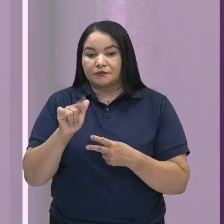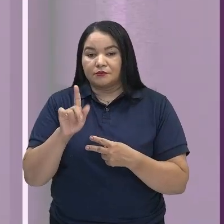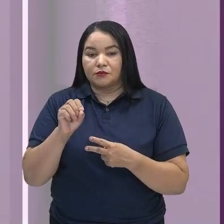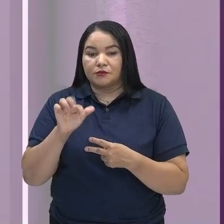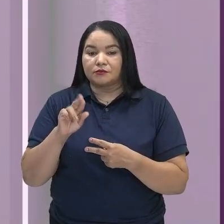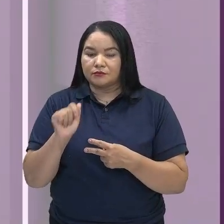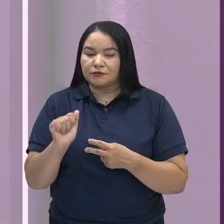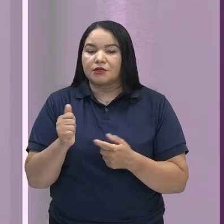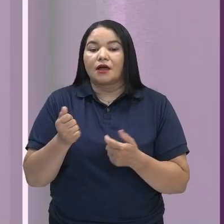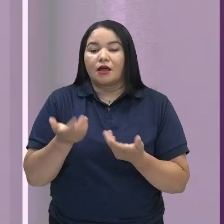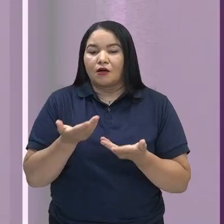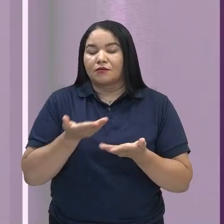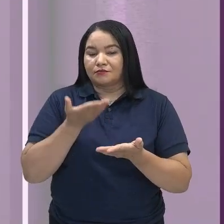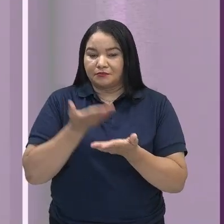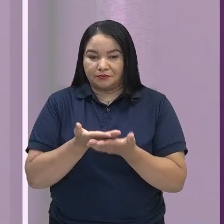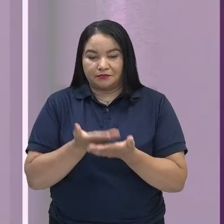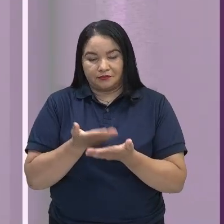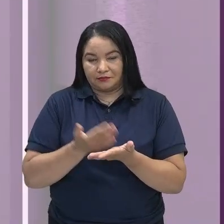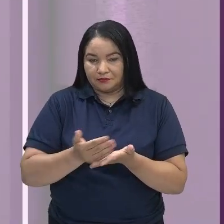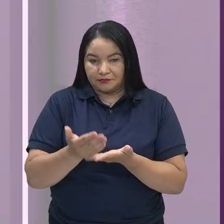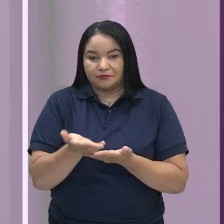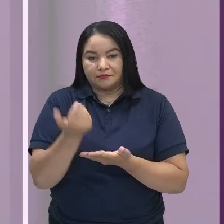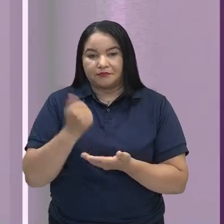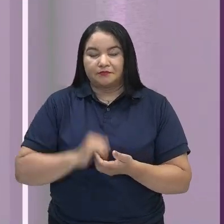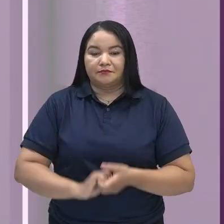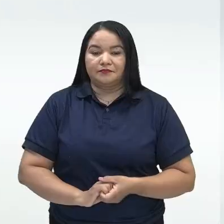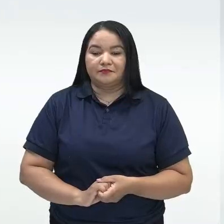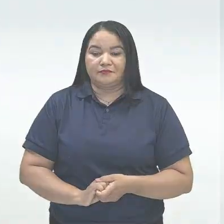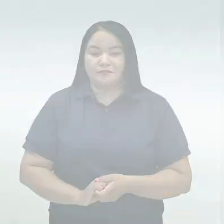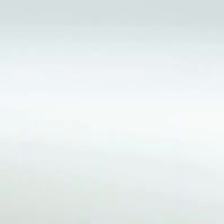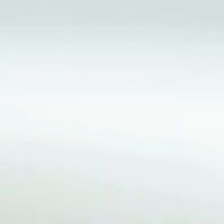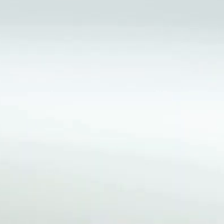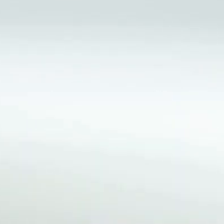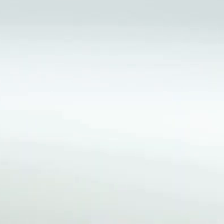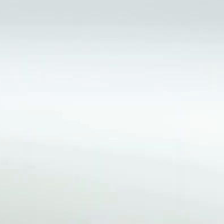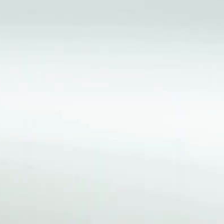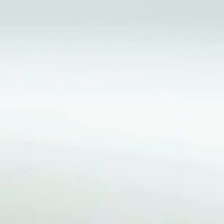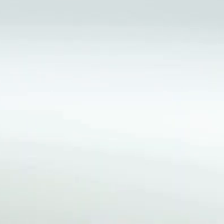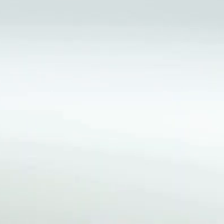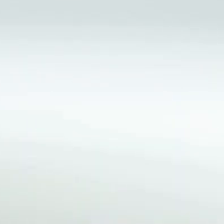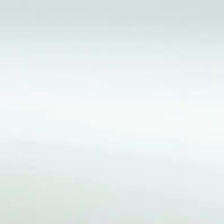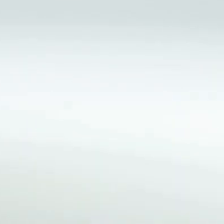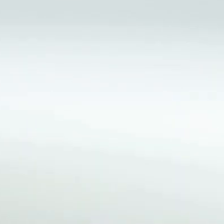olha só, vamos aqui e vamos dar início aqui à nossa aula.